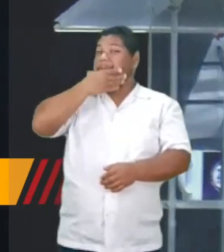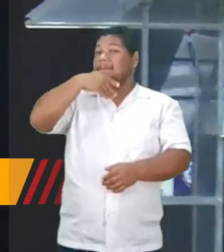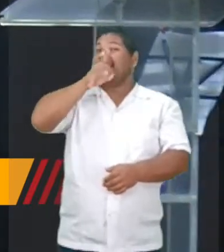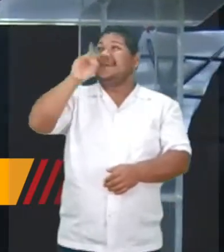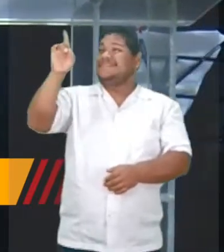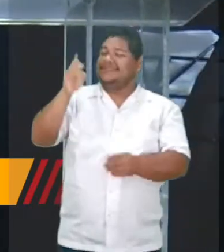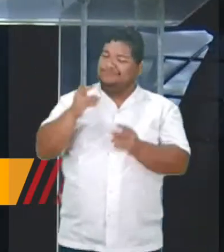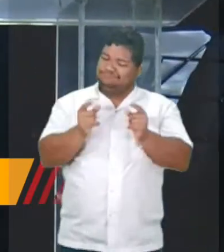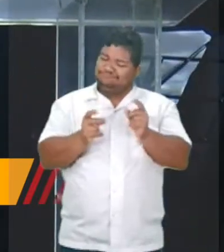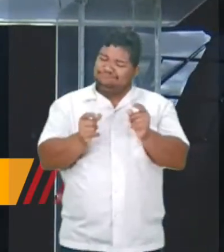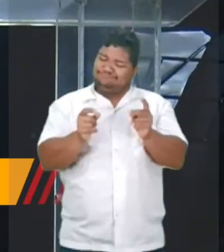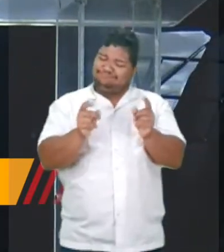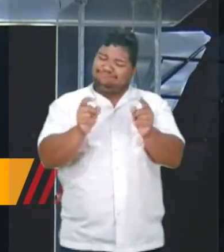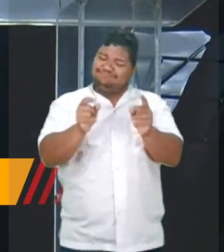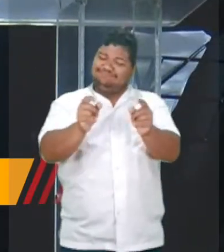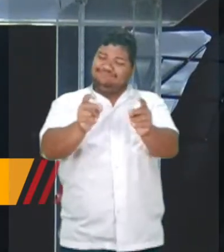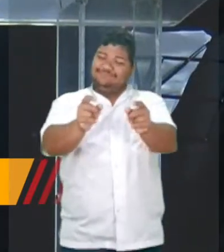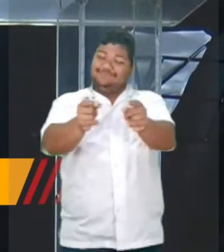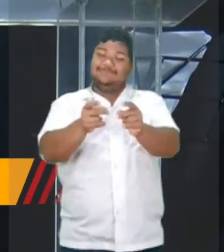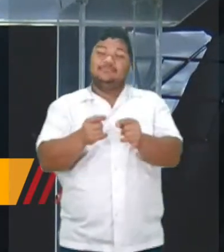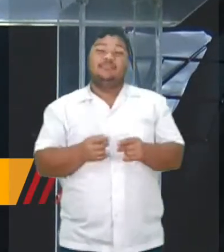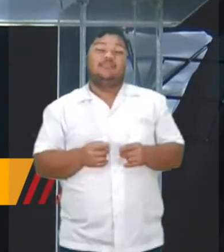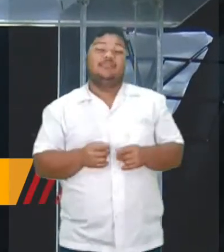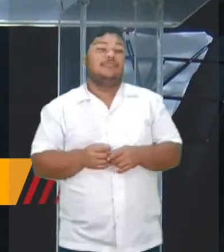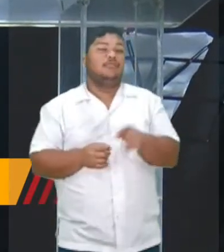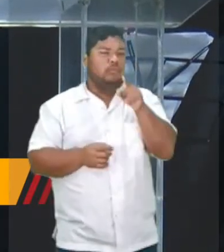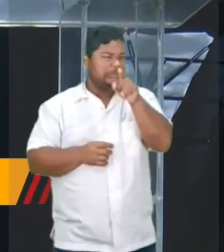Você veio à existência um dia.